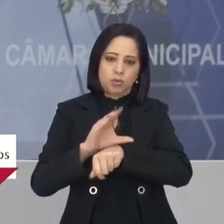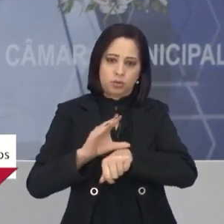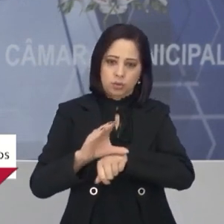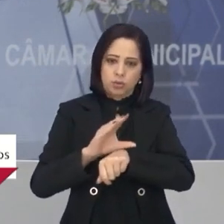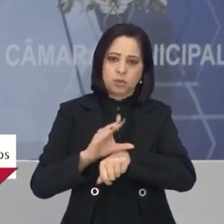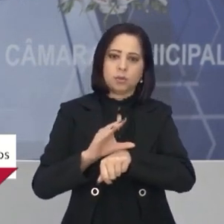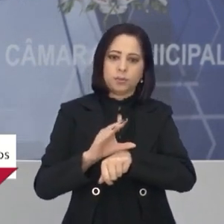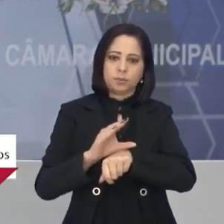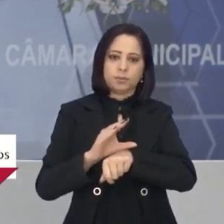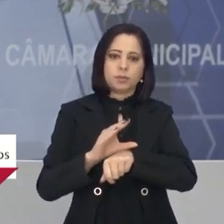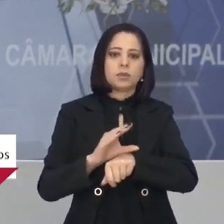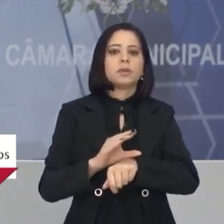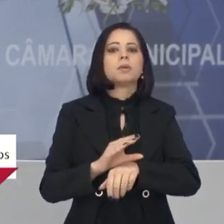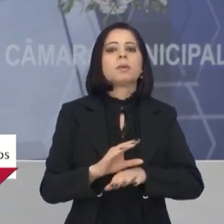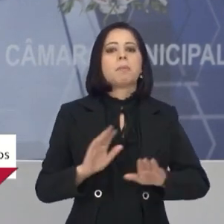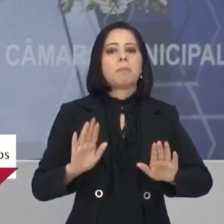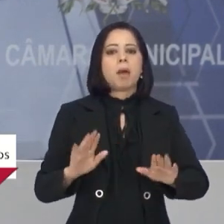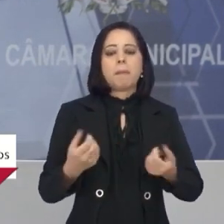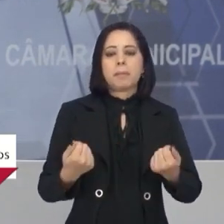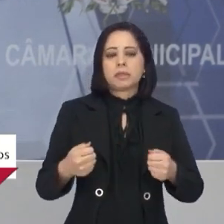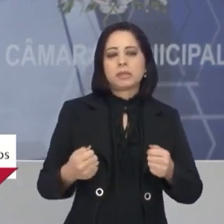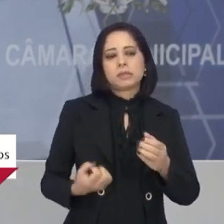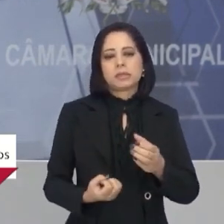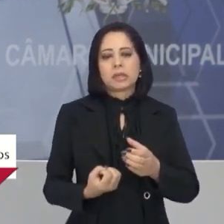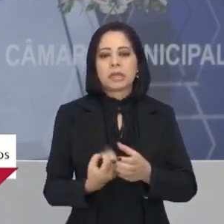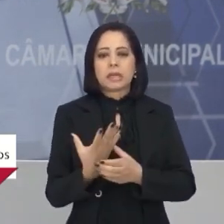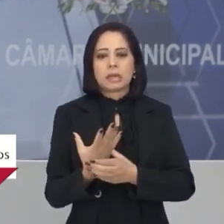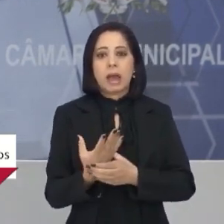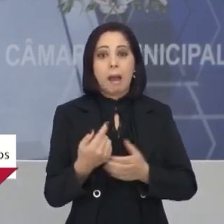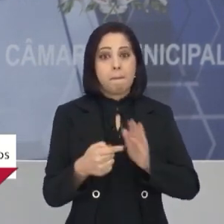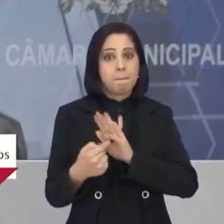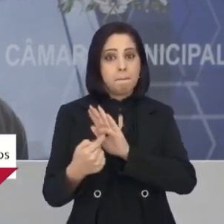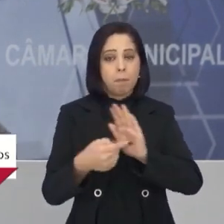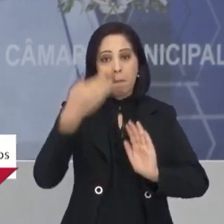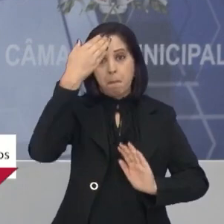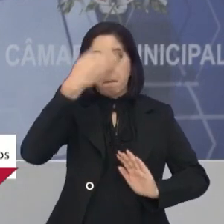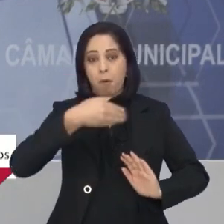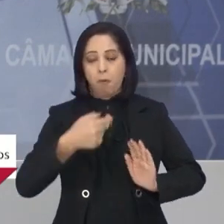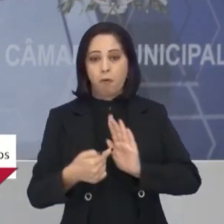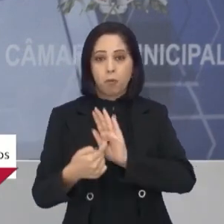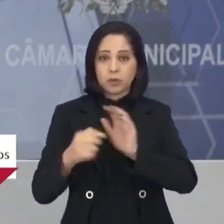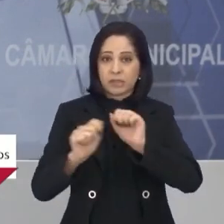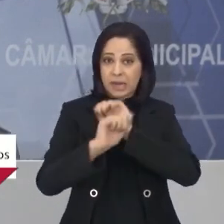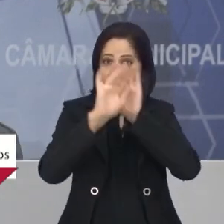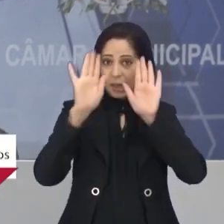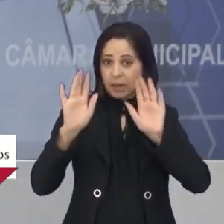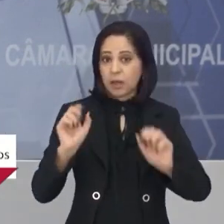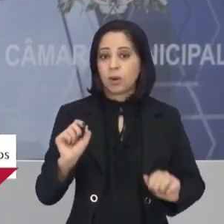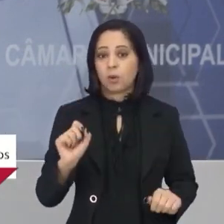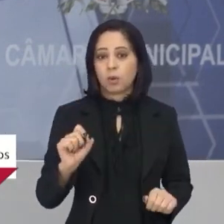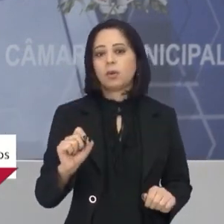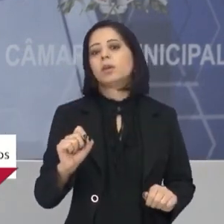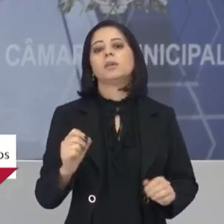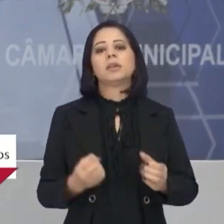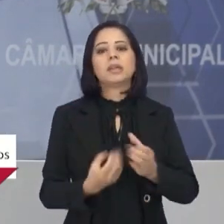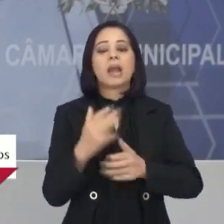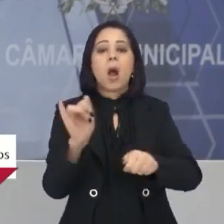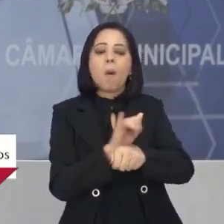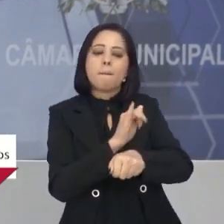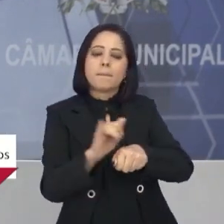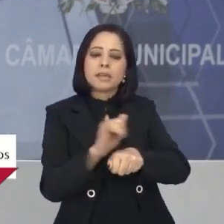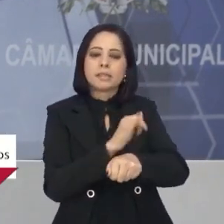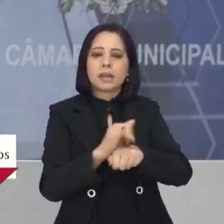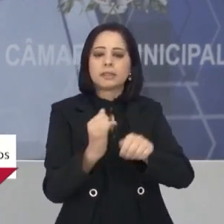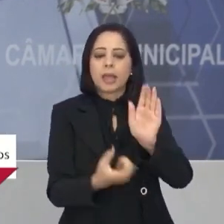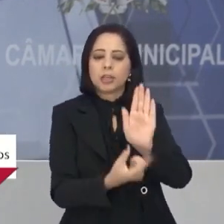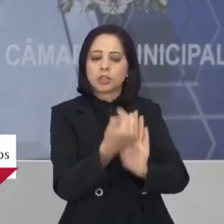ali que é para criar condições deixar bem transparente que O legislador constitucional criou um mecanismo de ajuste